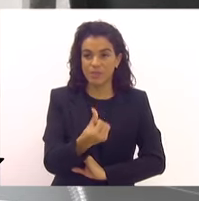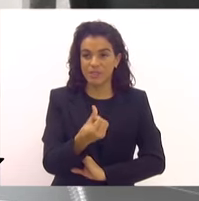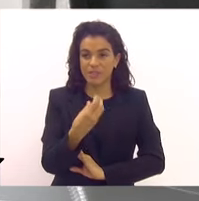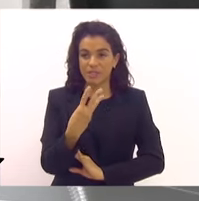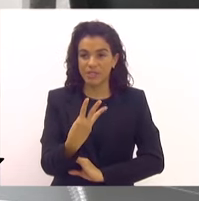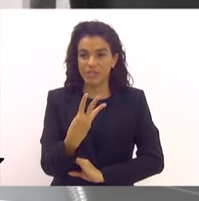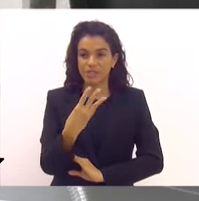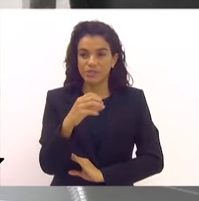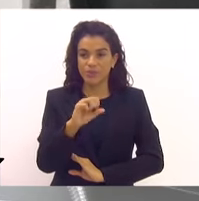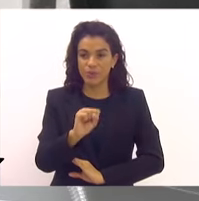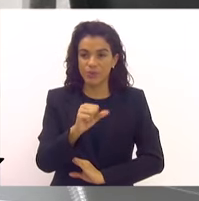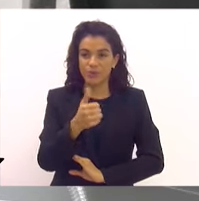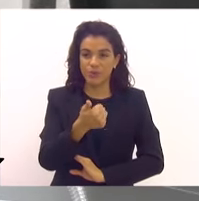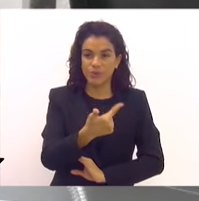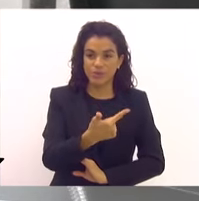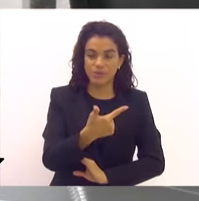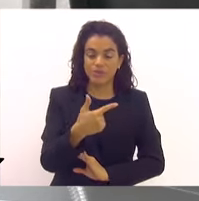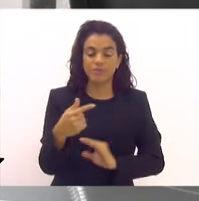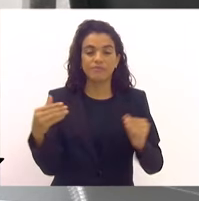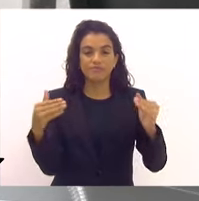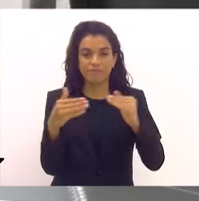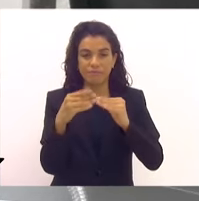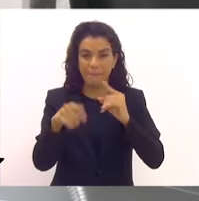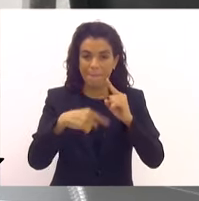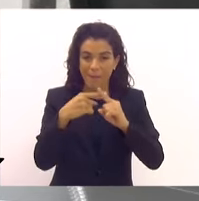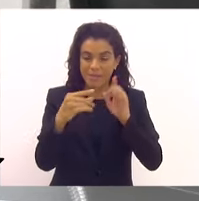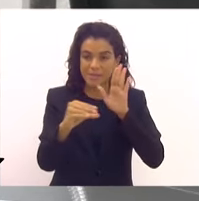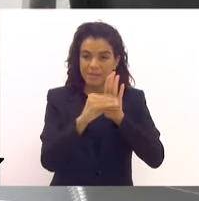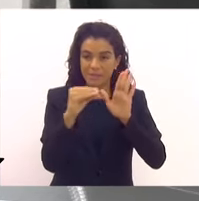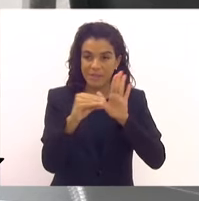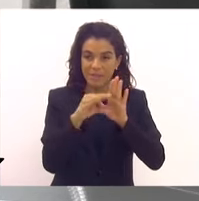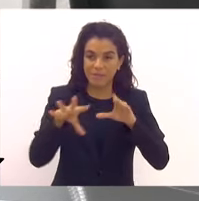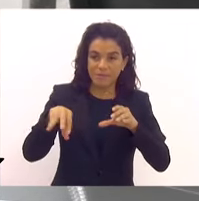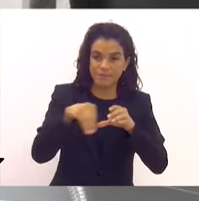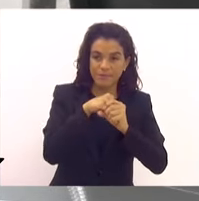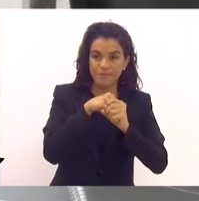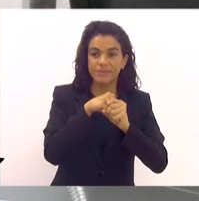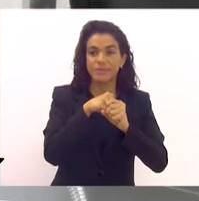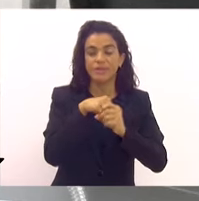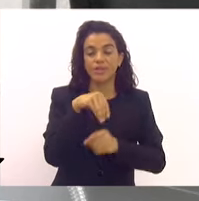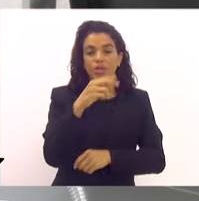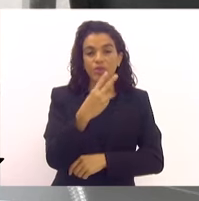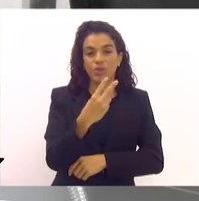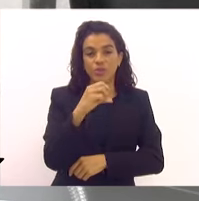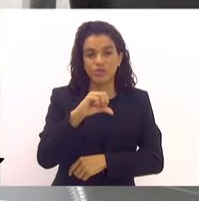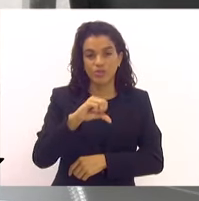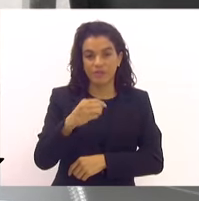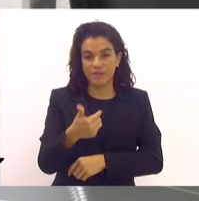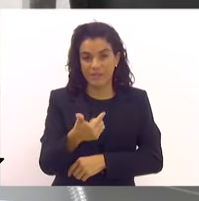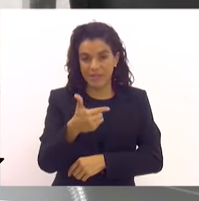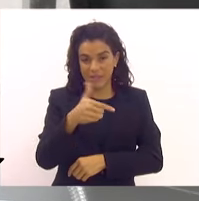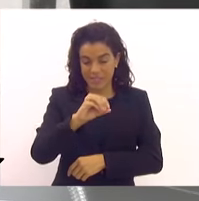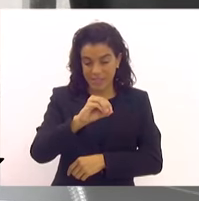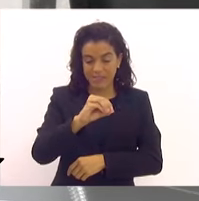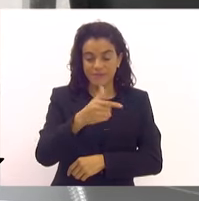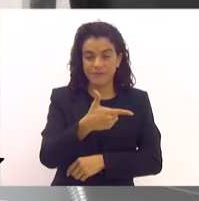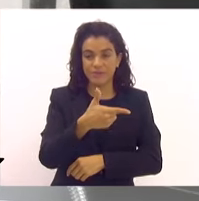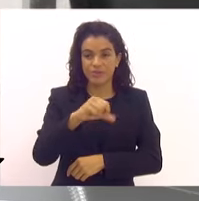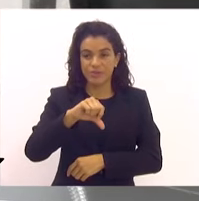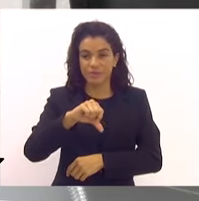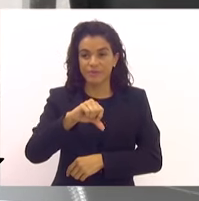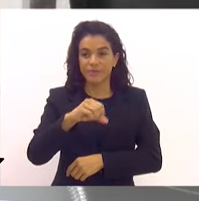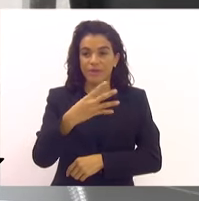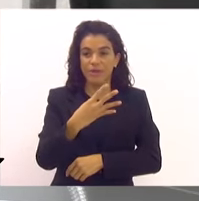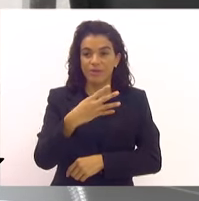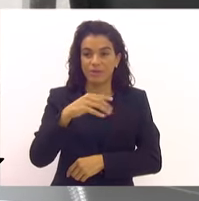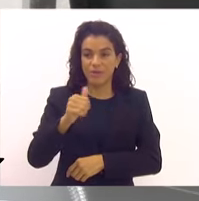3, 8, 12, favorável com subemenda. Aglutinativa às emendas 2, 9, 10 e 22, as emendas 4